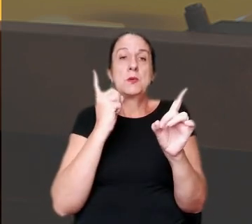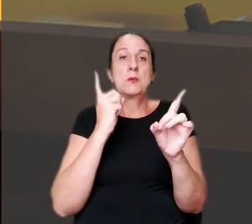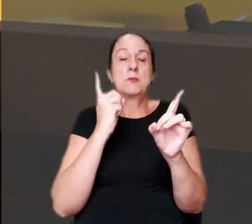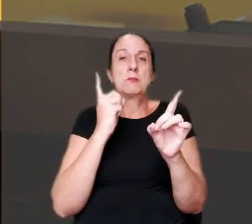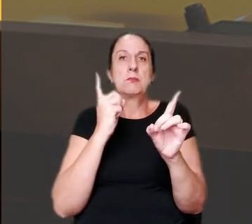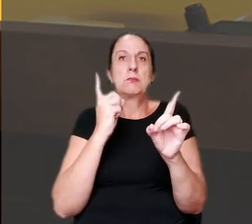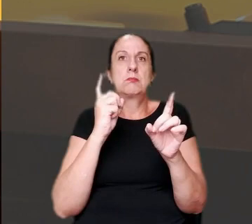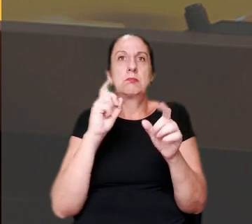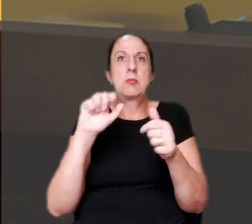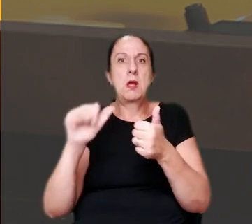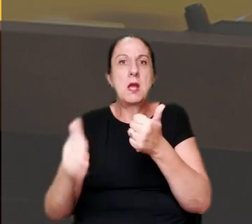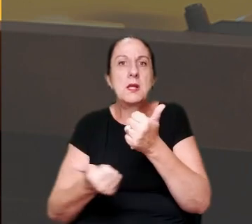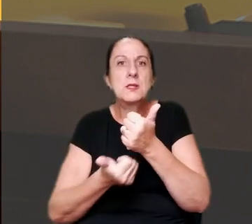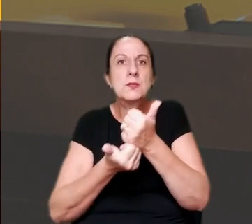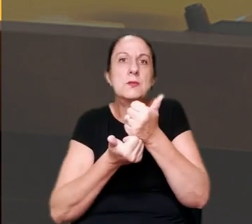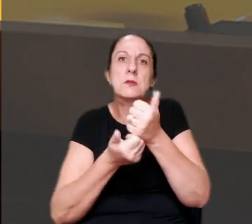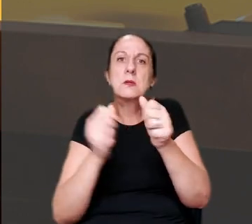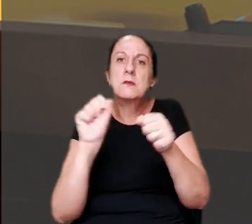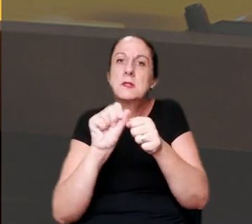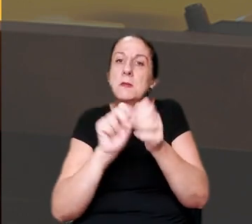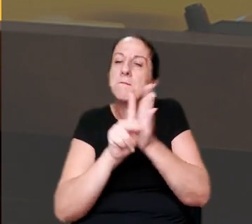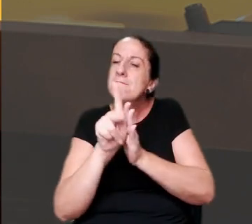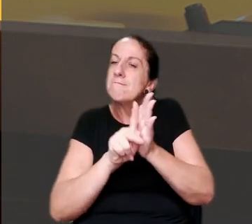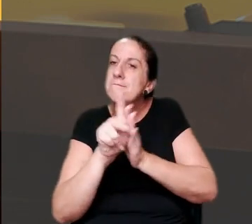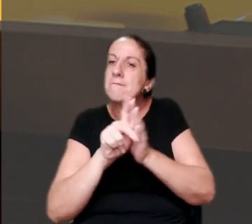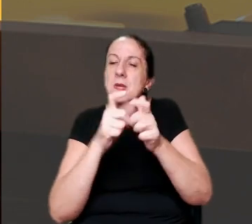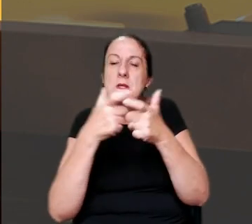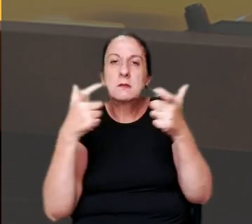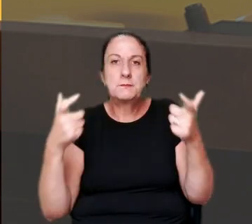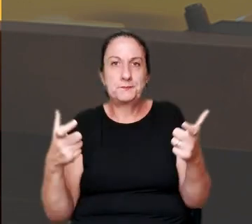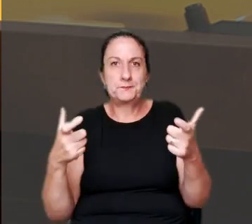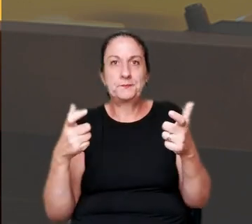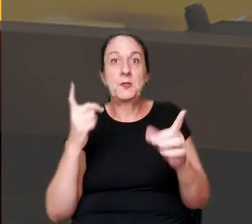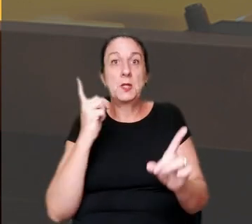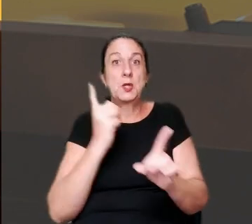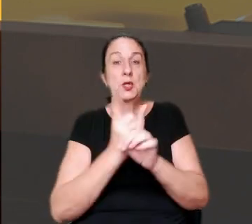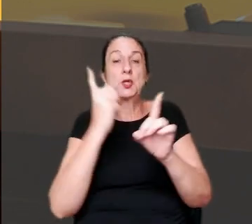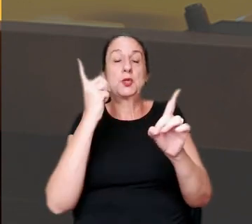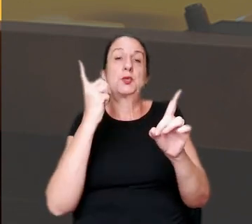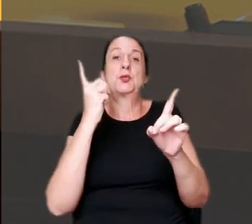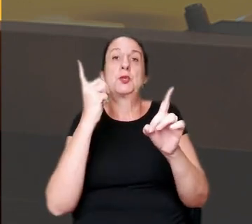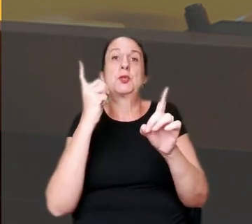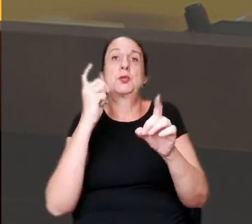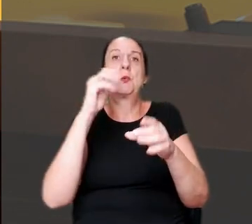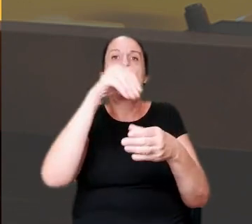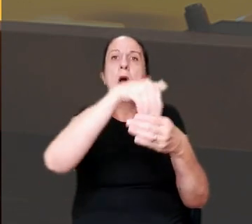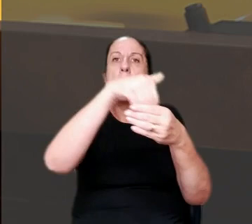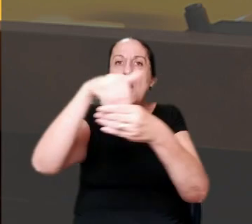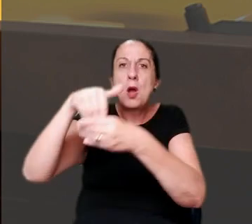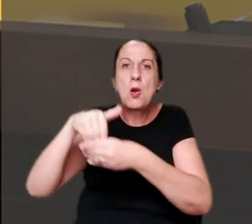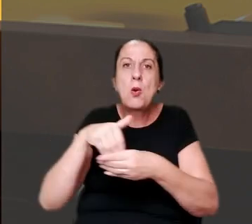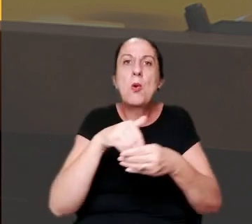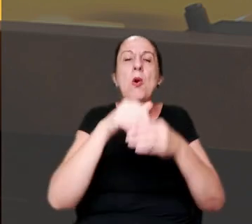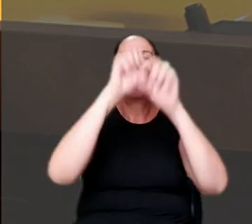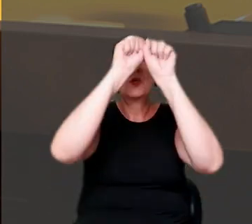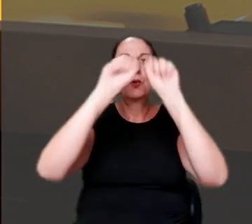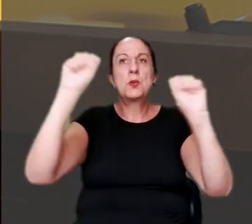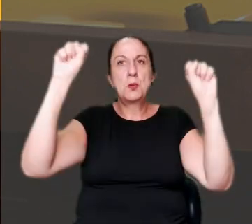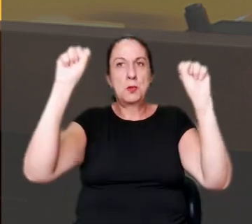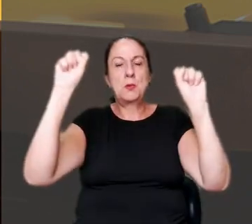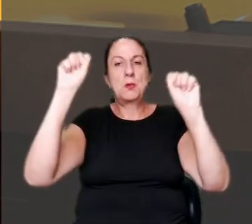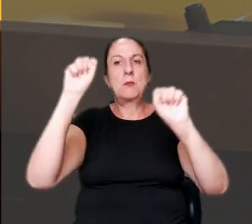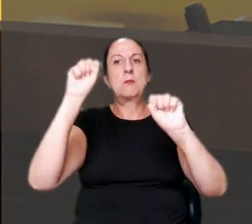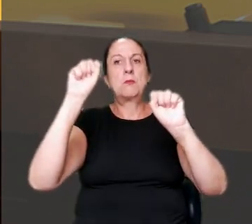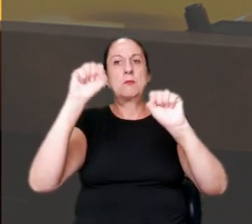grande. Descobrimos, com assessoria, e fizemos uma pesquisa muito grande, descobrimos um acórdão do Tribunal,